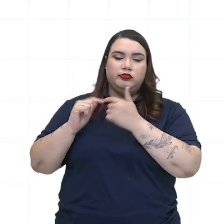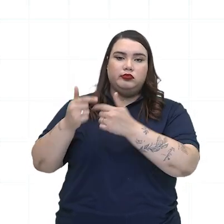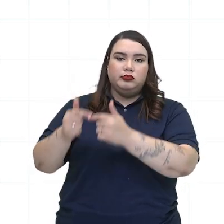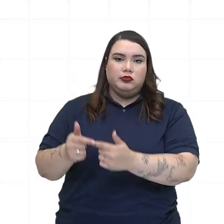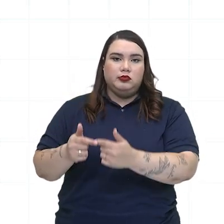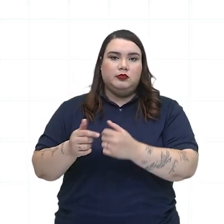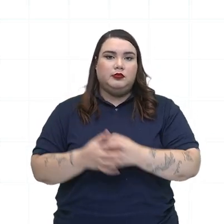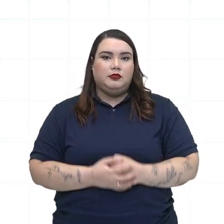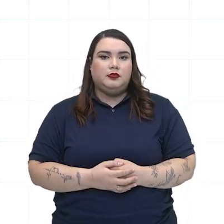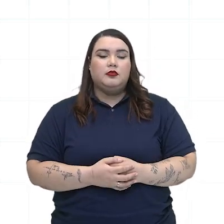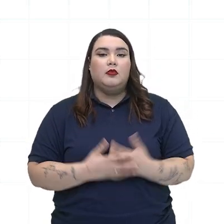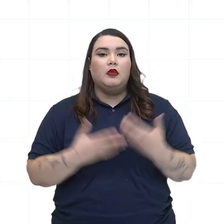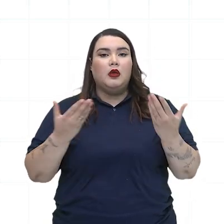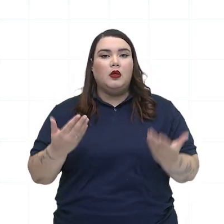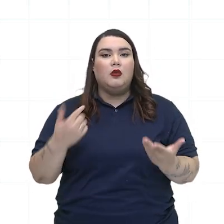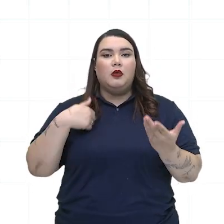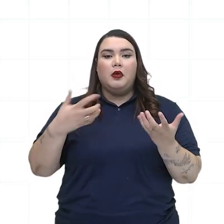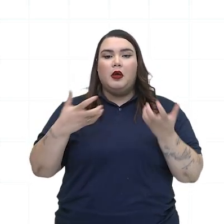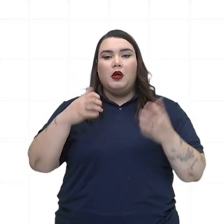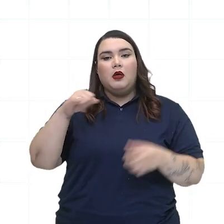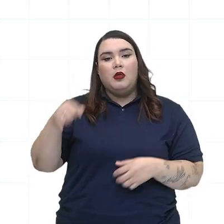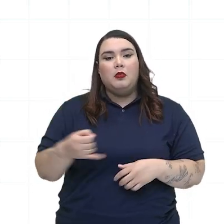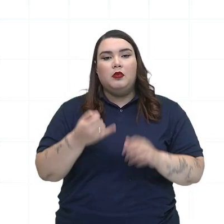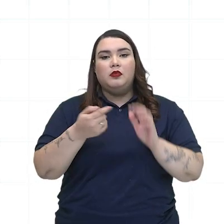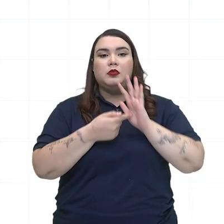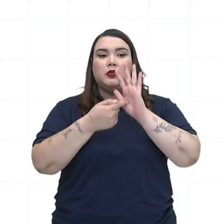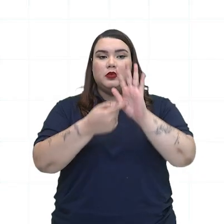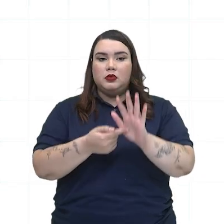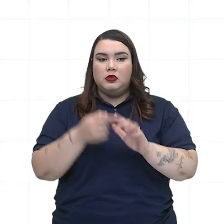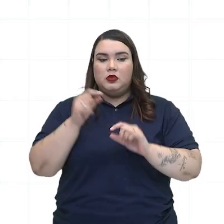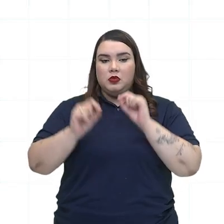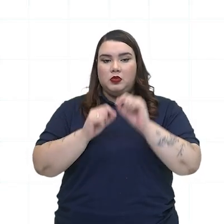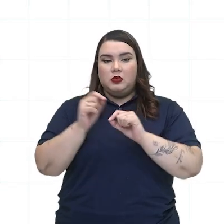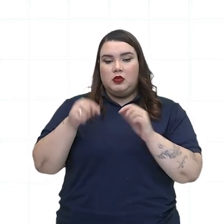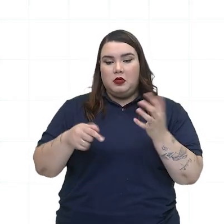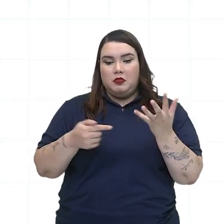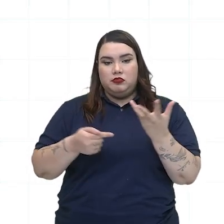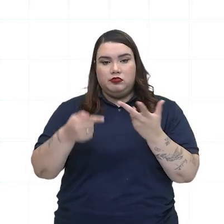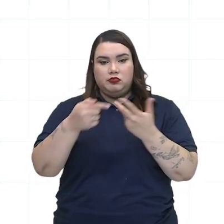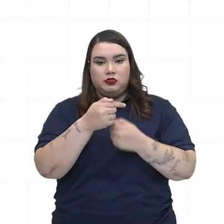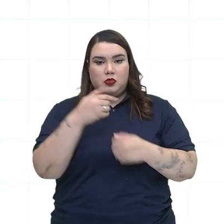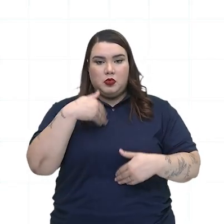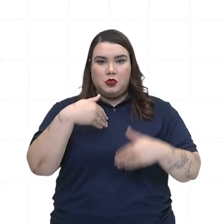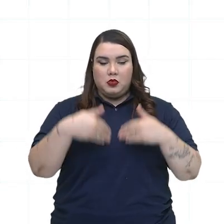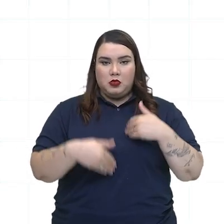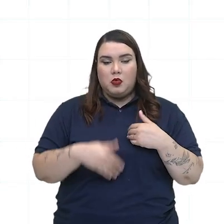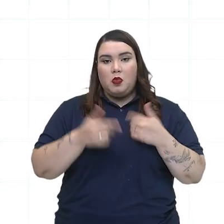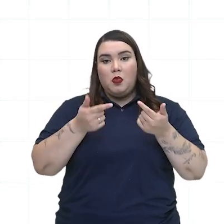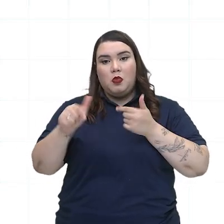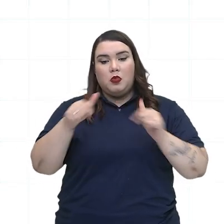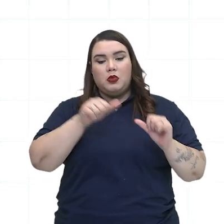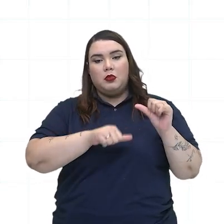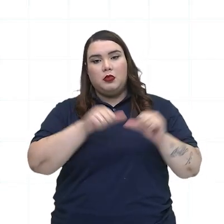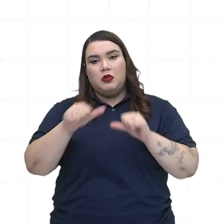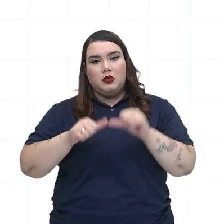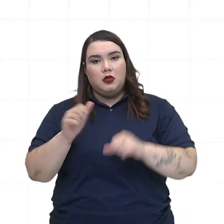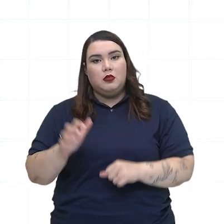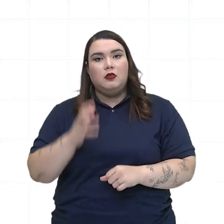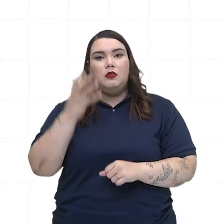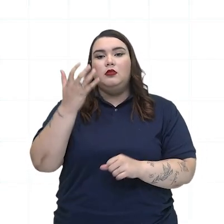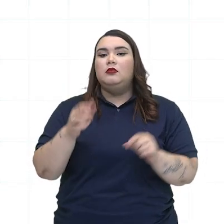eu já quero mostrar para vocês que além dessas questões físicas, né, outras mudanças ocorrem aí no